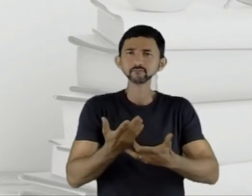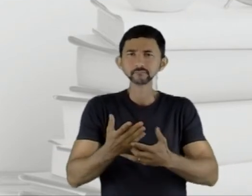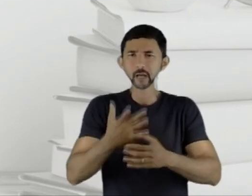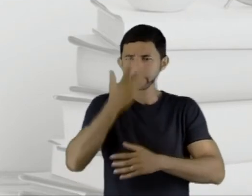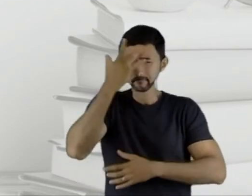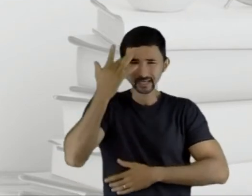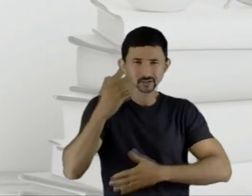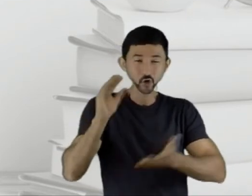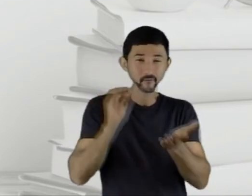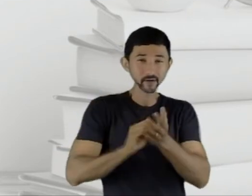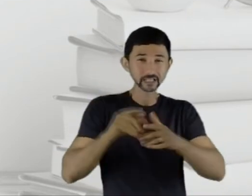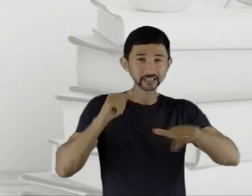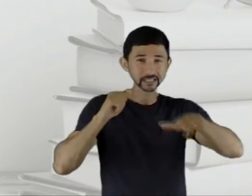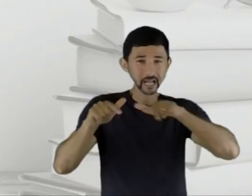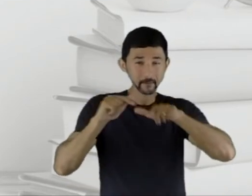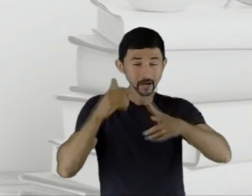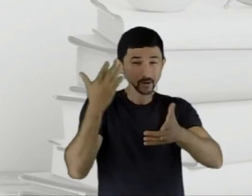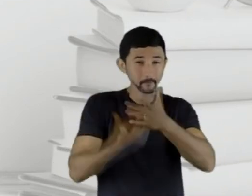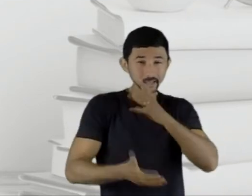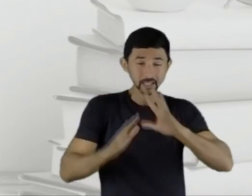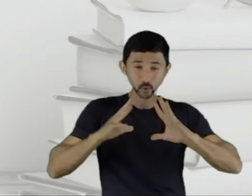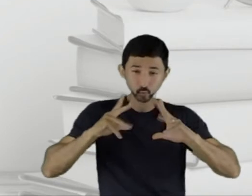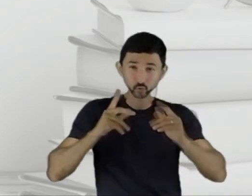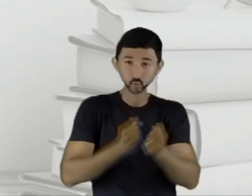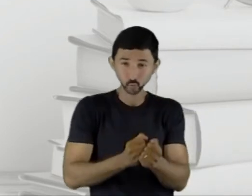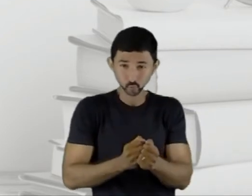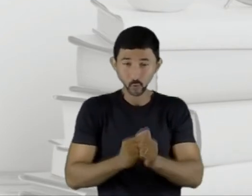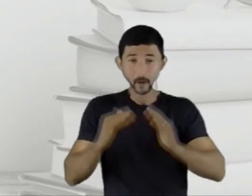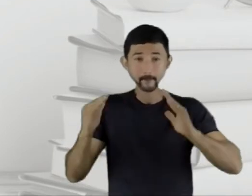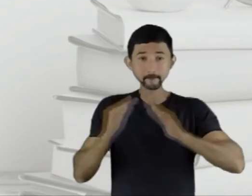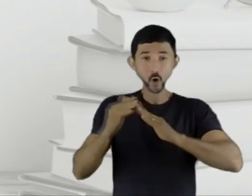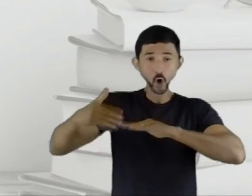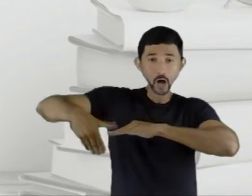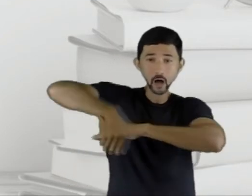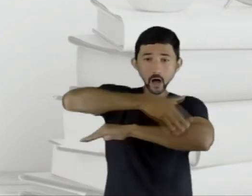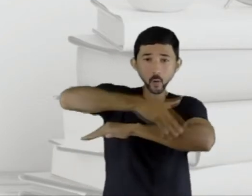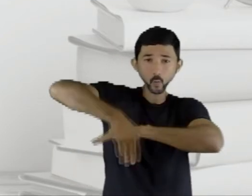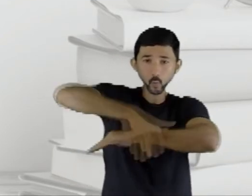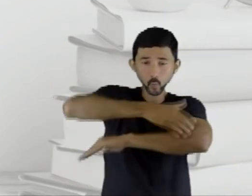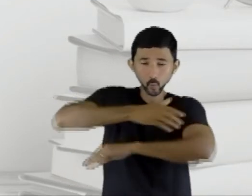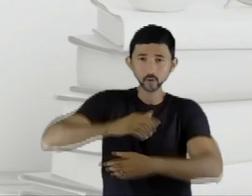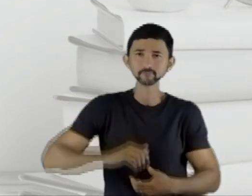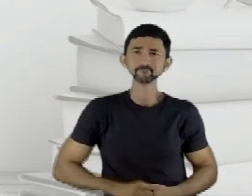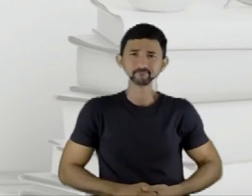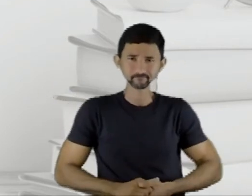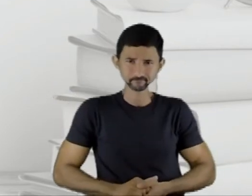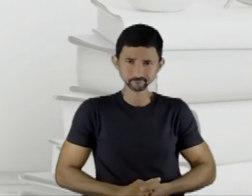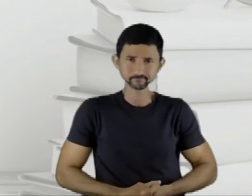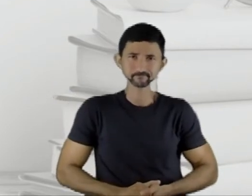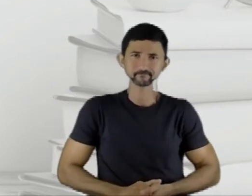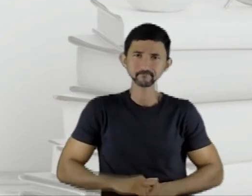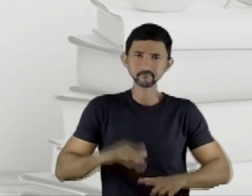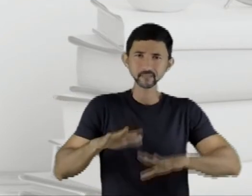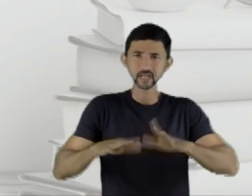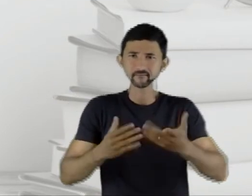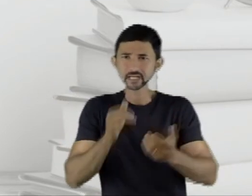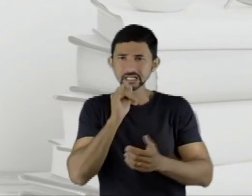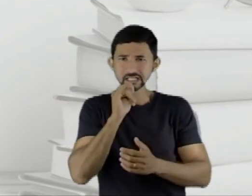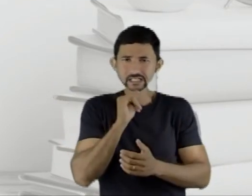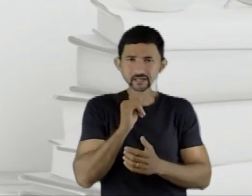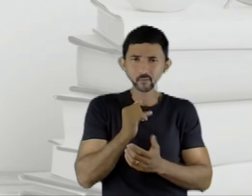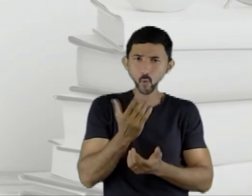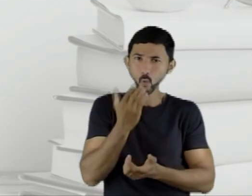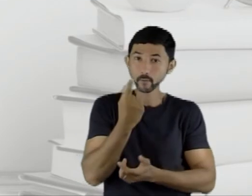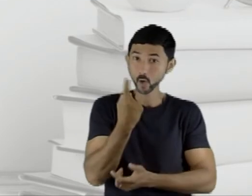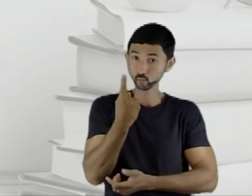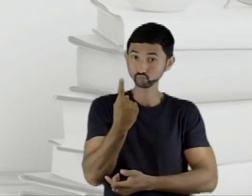Pessoas assim ficaram desempregadas, perderam tudo, foram morar no meio da rua. Às vezes faziam uma